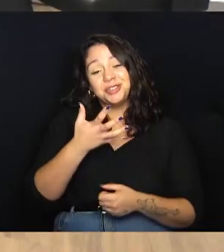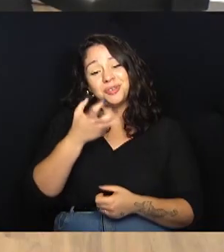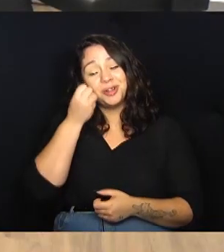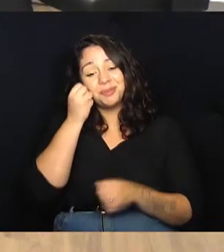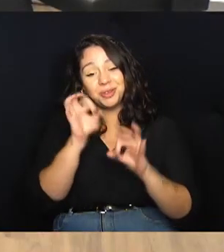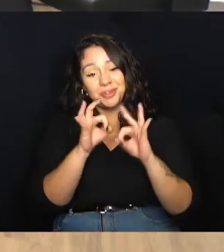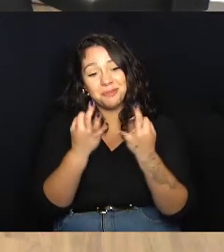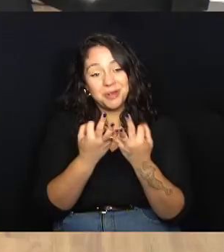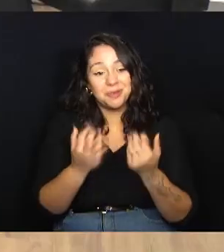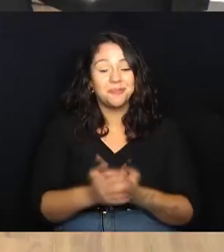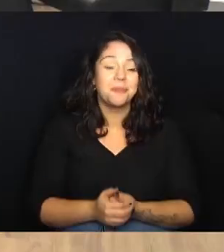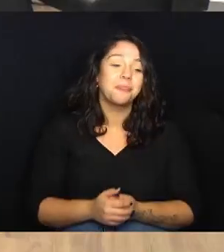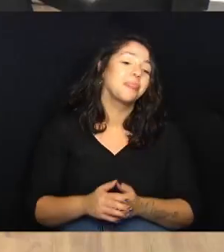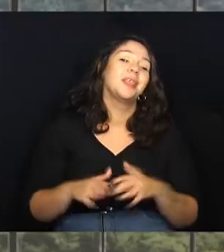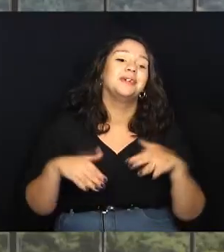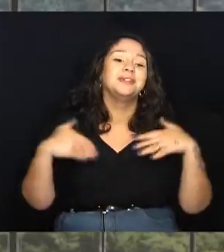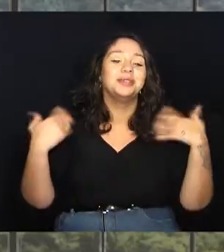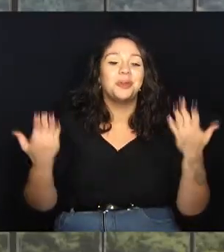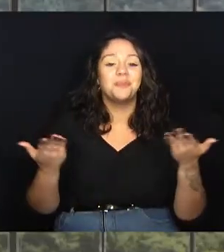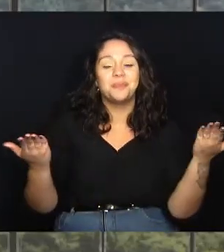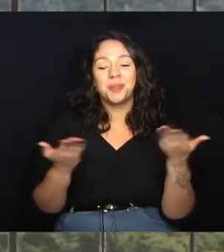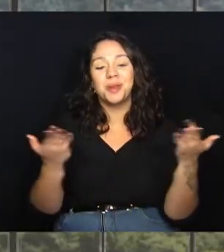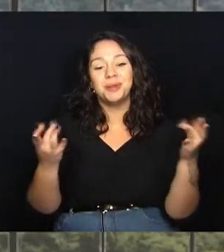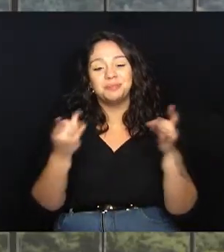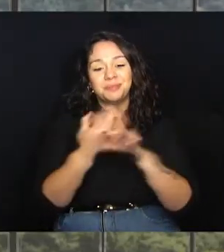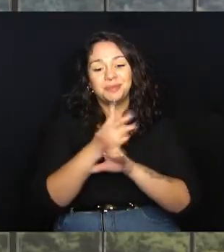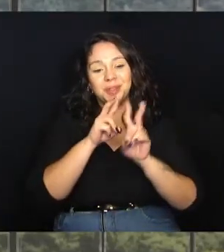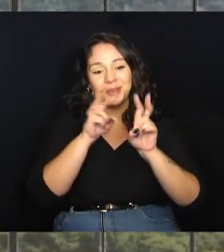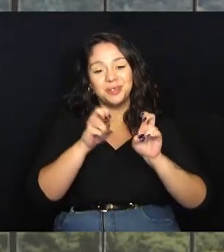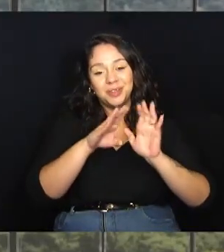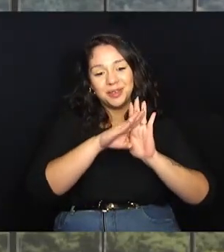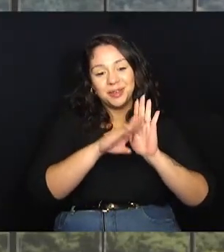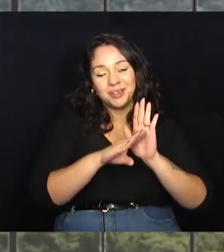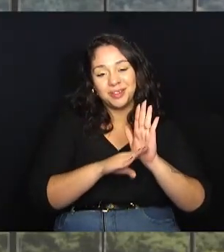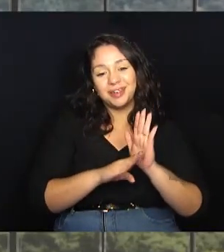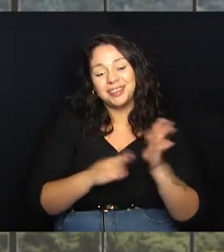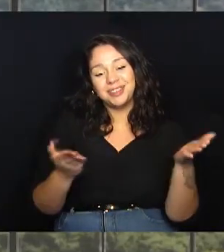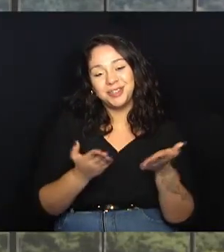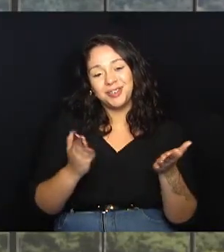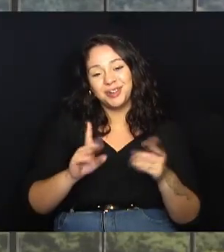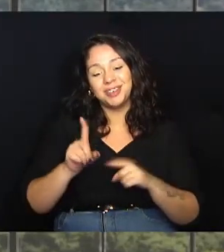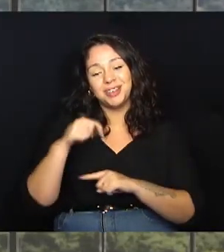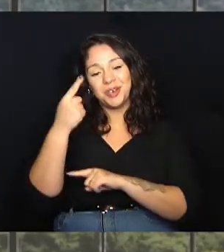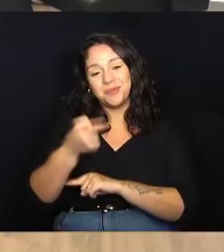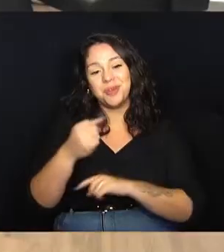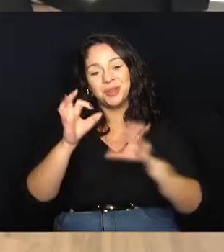E assim a gente encerra a Questão de Ordem de hoje. Até um próximo programa.